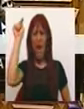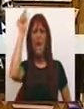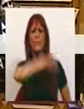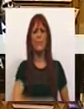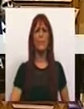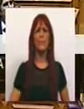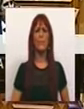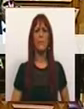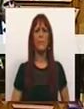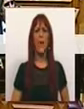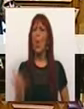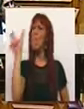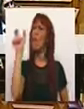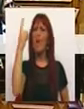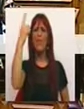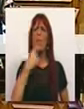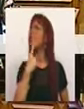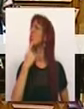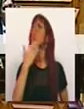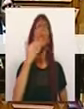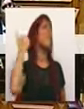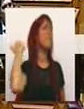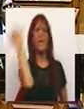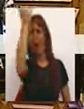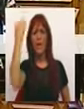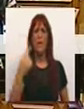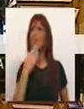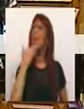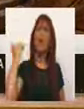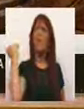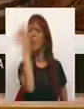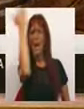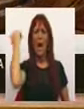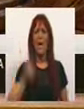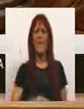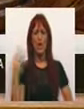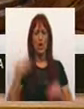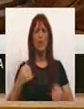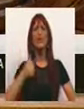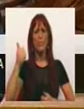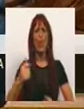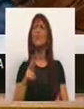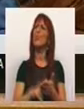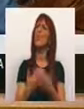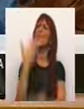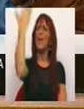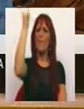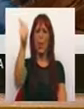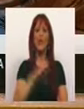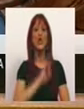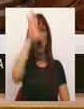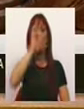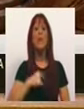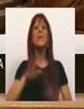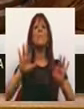uma palavra de enorme preço enorme gratidão e de justíssimo reconhecimento a seus ministros